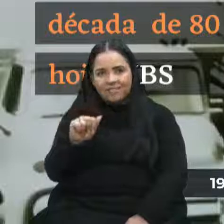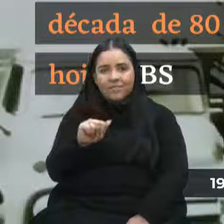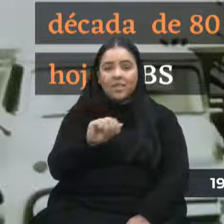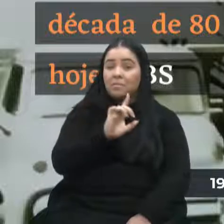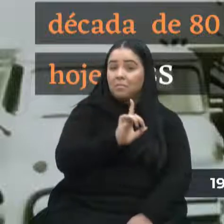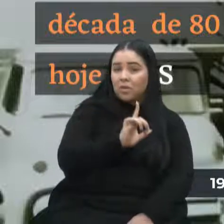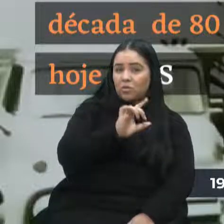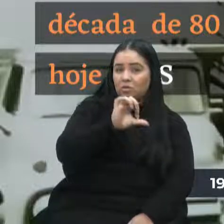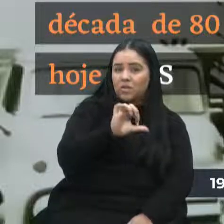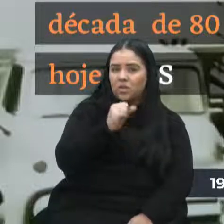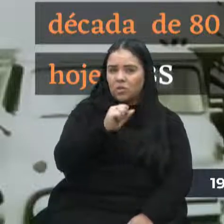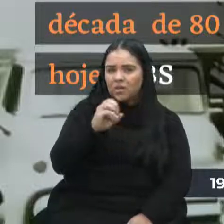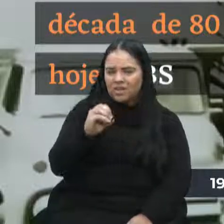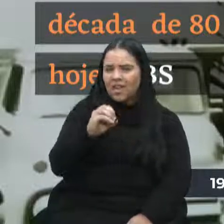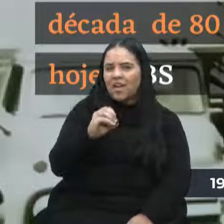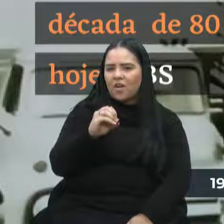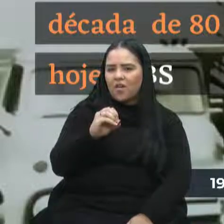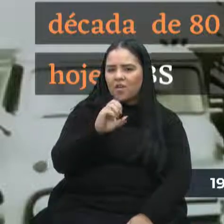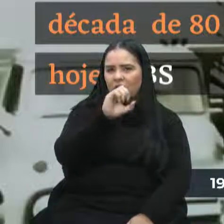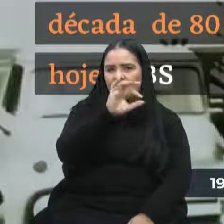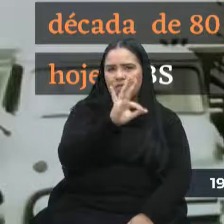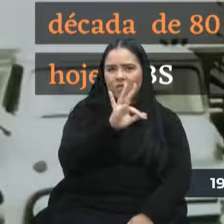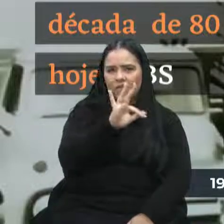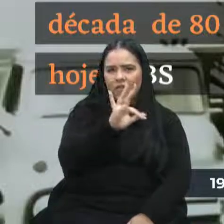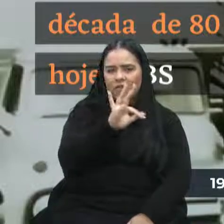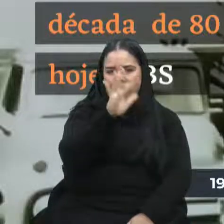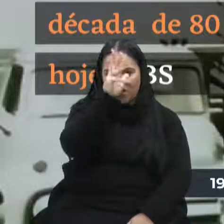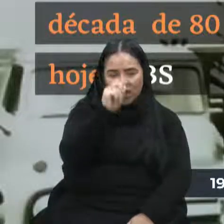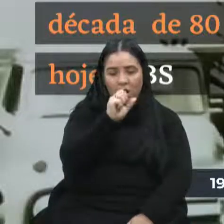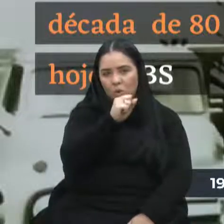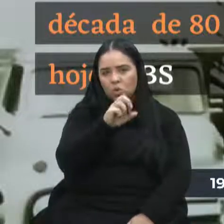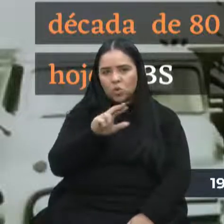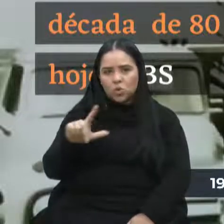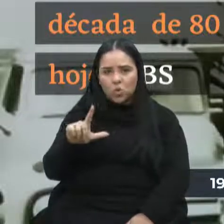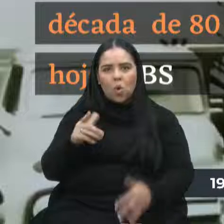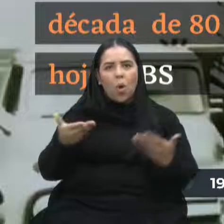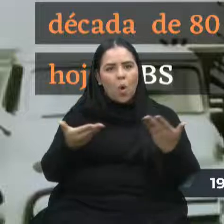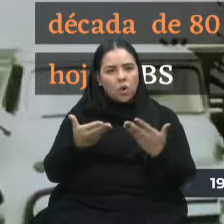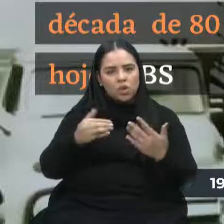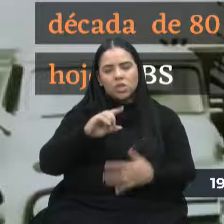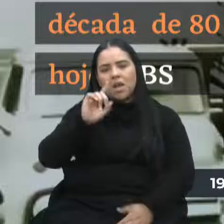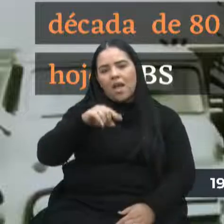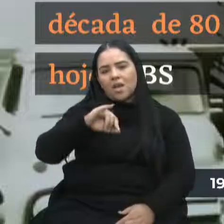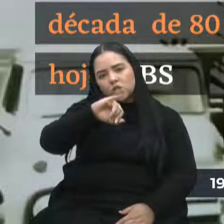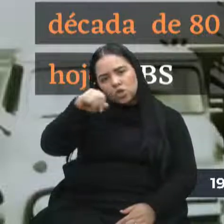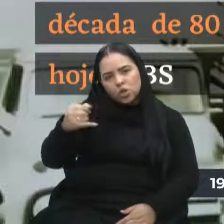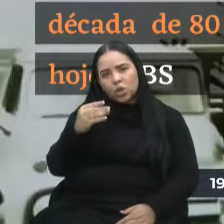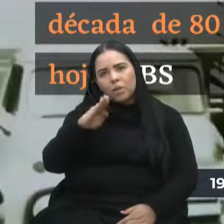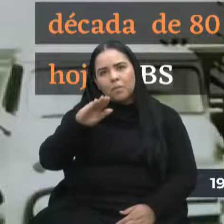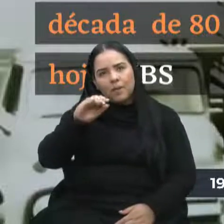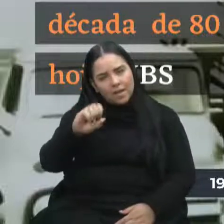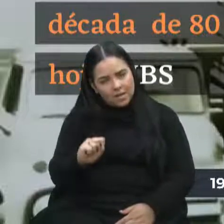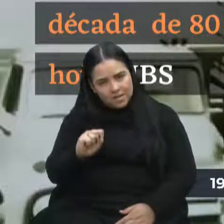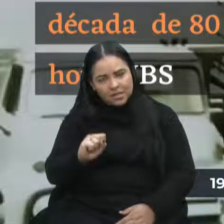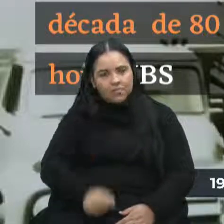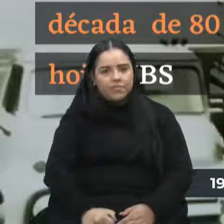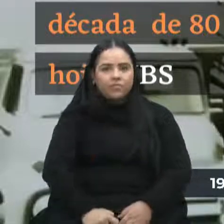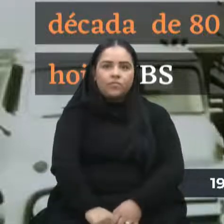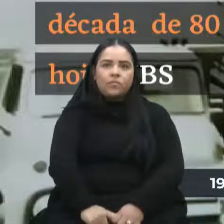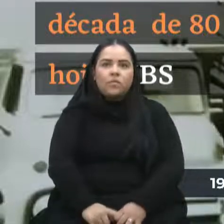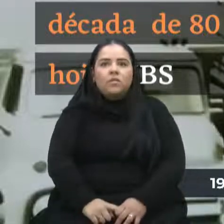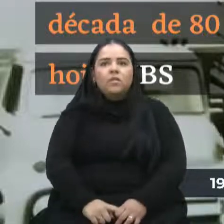já foi falado que era Frangosul. E hoje é a JBS. Hoje, ali não, ela começou com